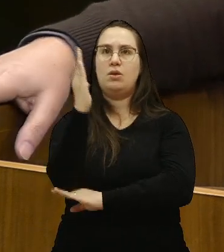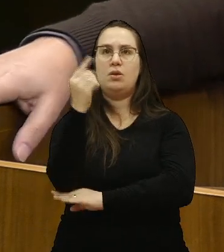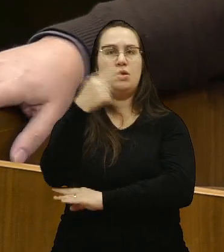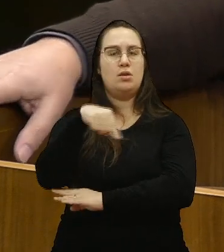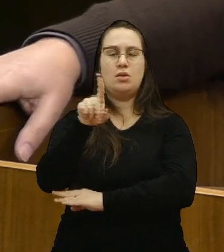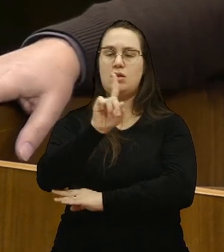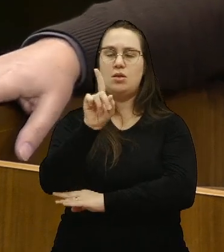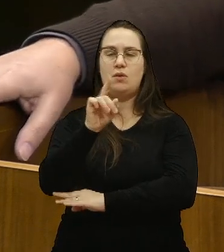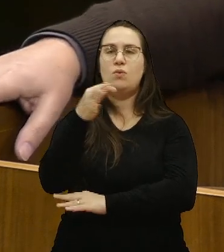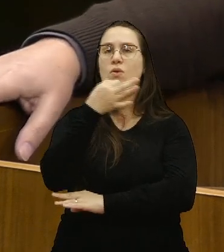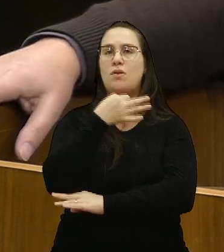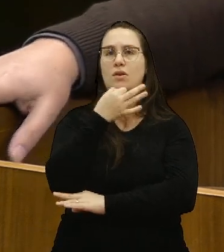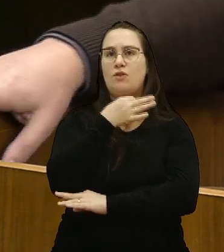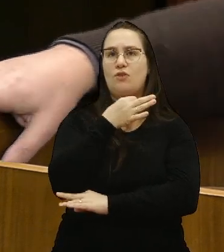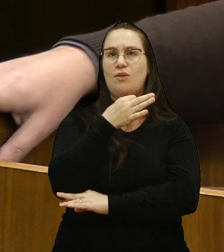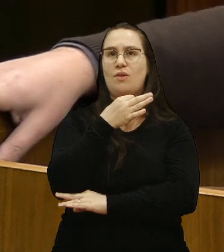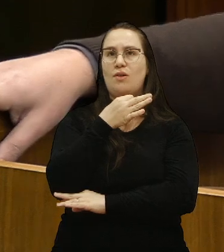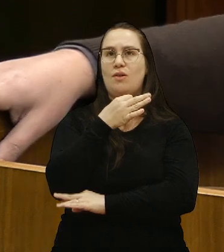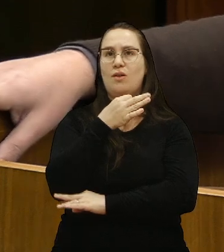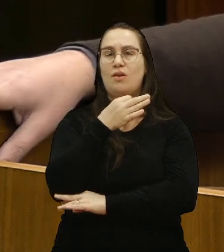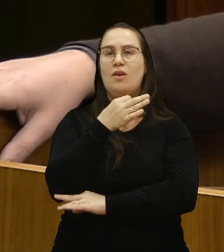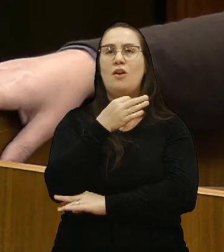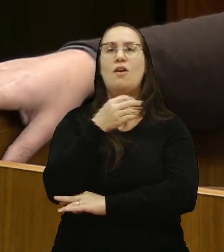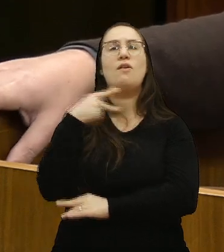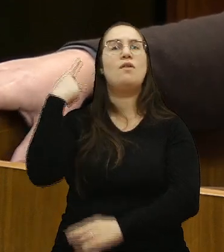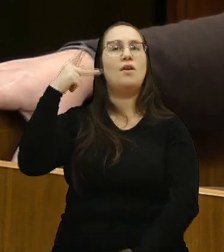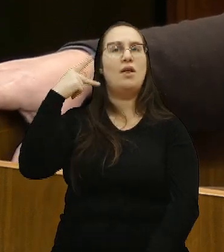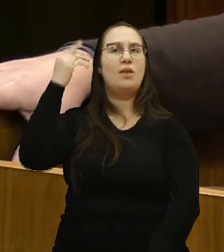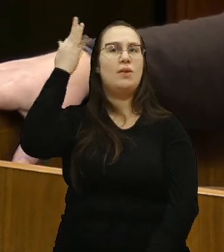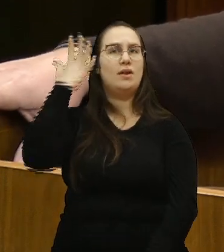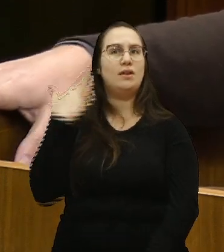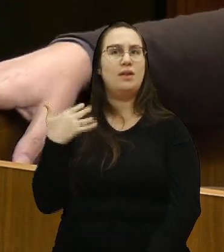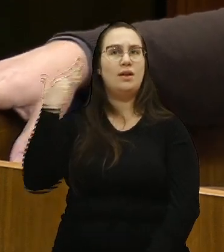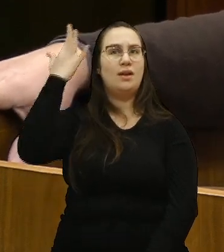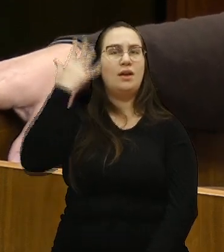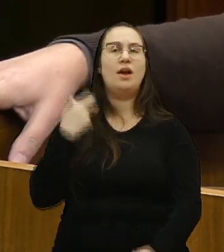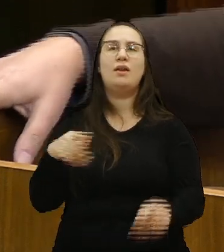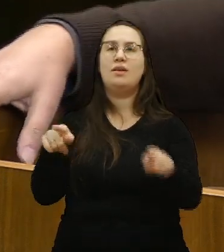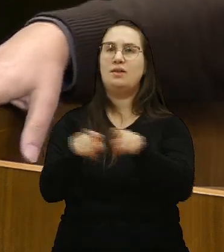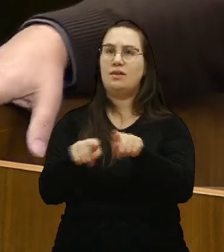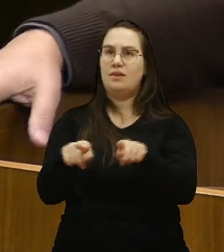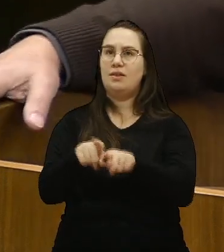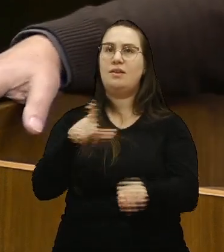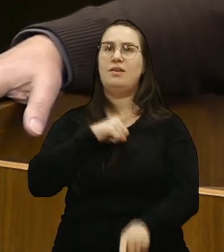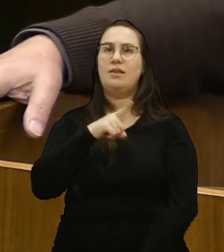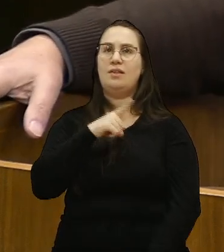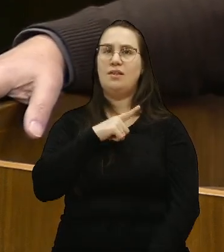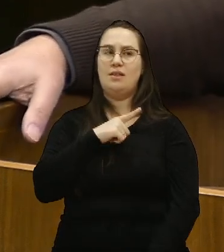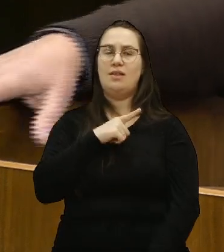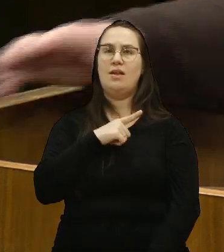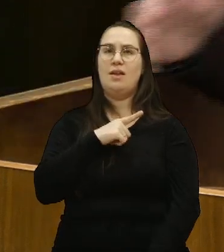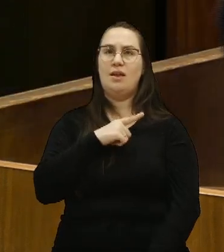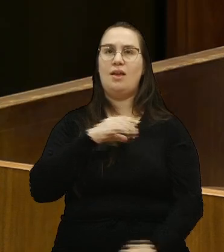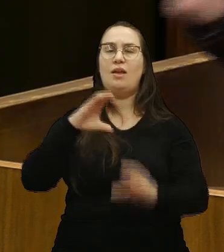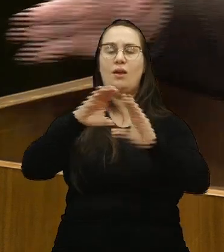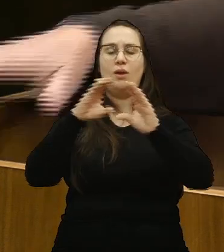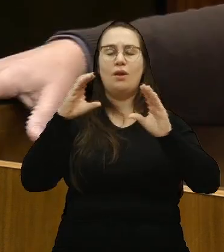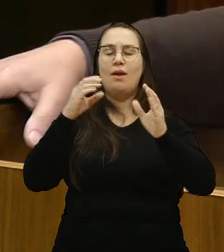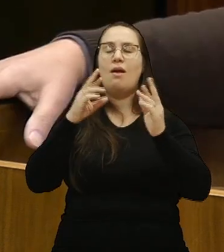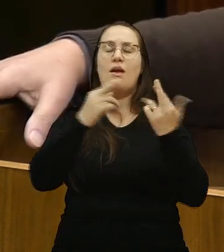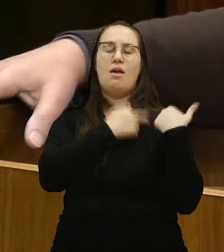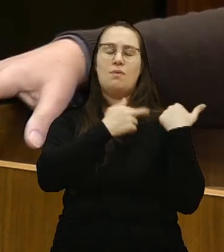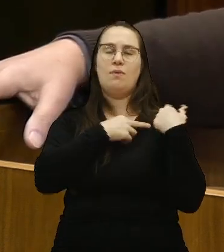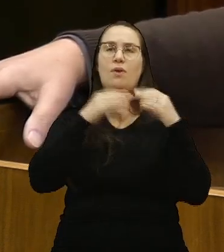apenas caxiense. A vereadora Daiane, que também tem um viés comunitário, como